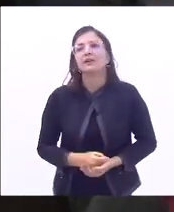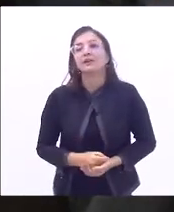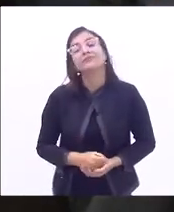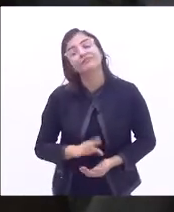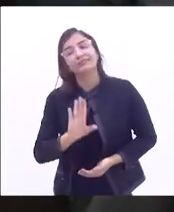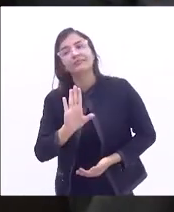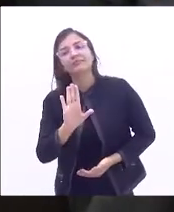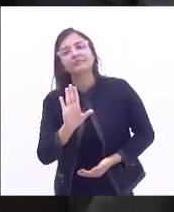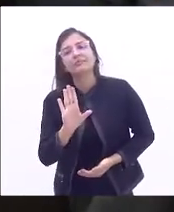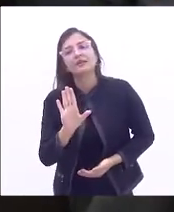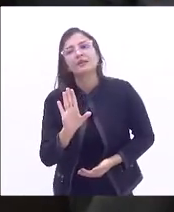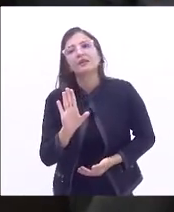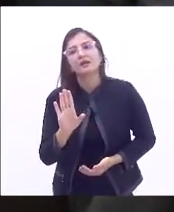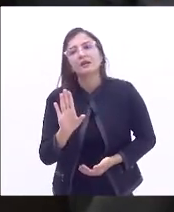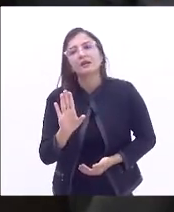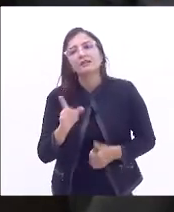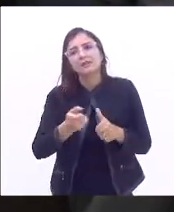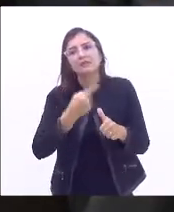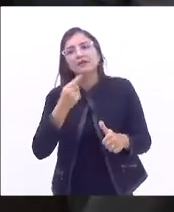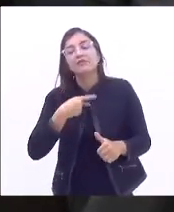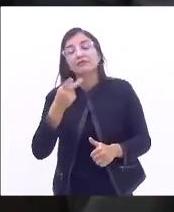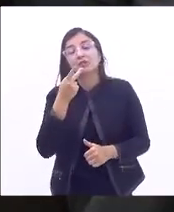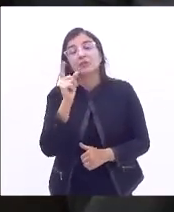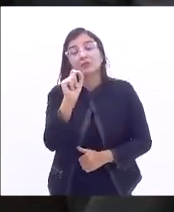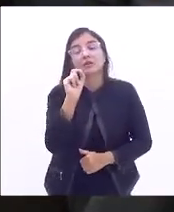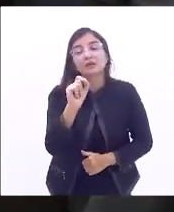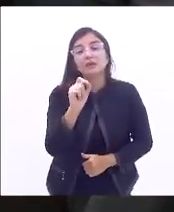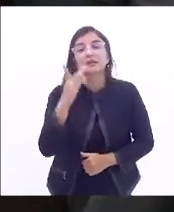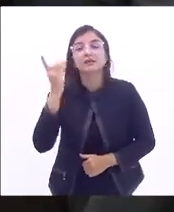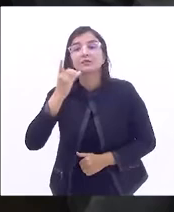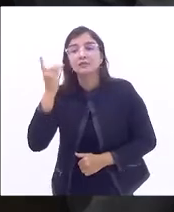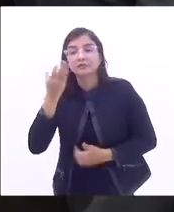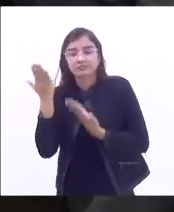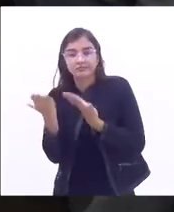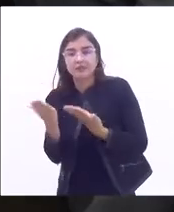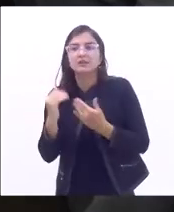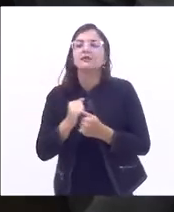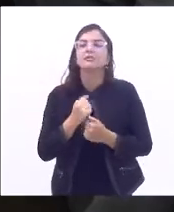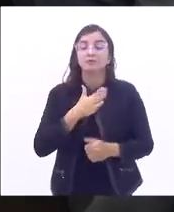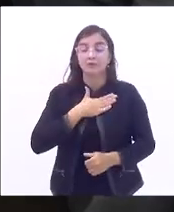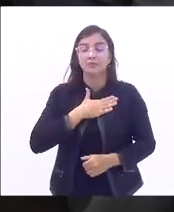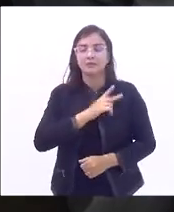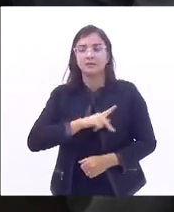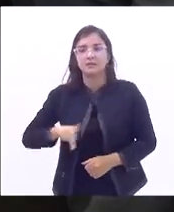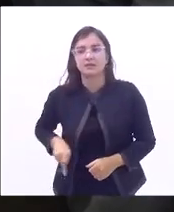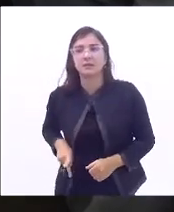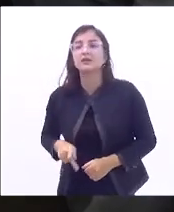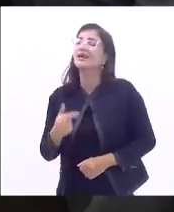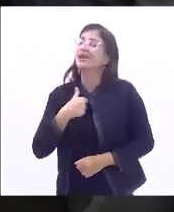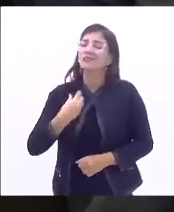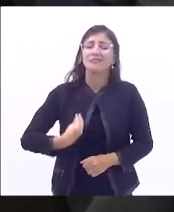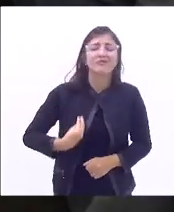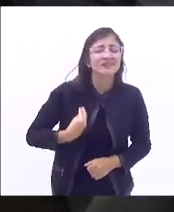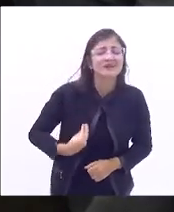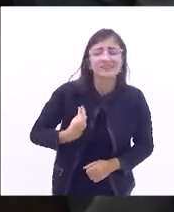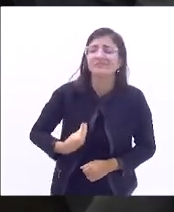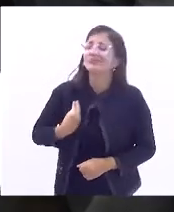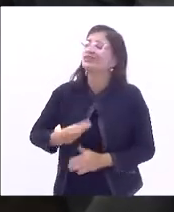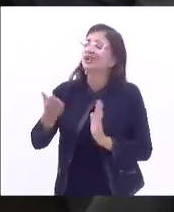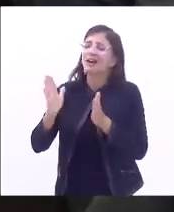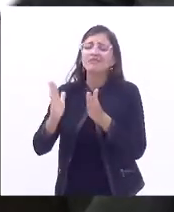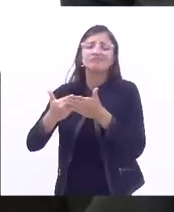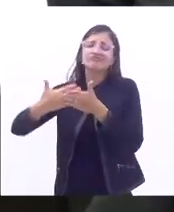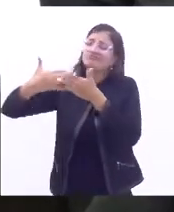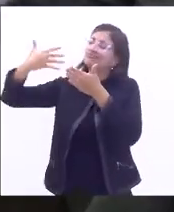desarmar o exame do deputado Andressiliano, que é meu presidente, dizer que eu vivenciei toda essa realidade desde o início